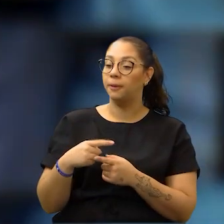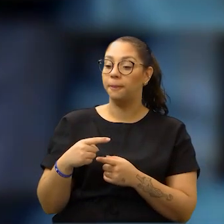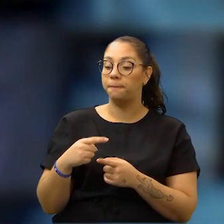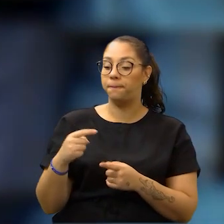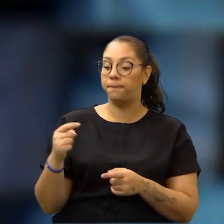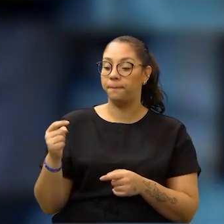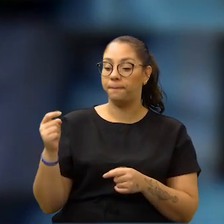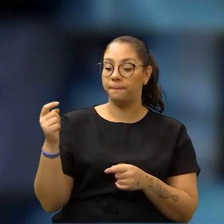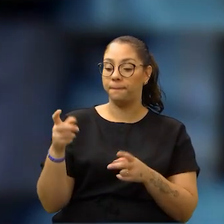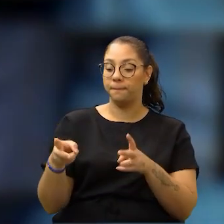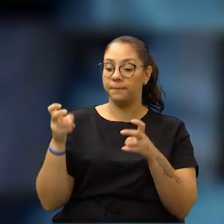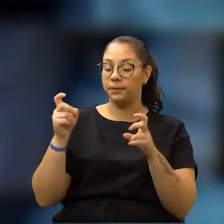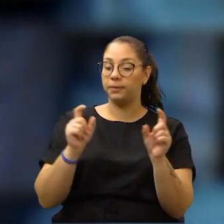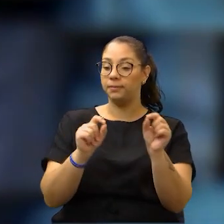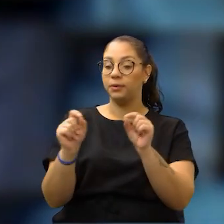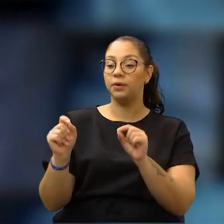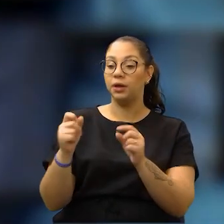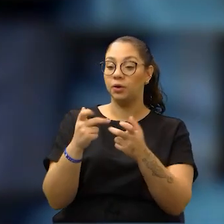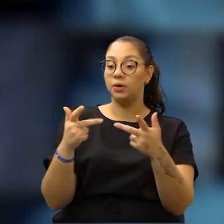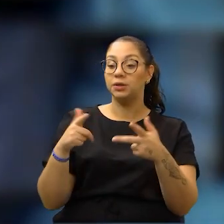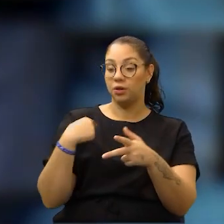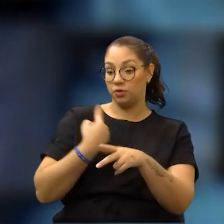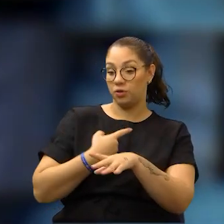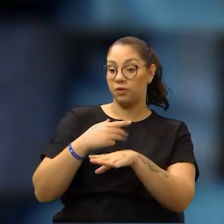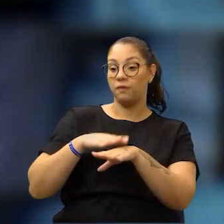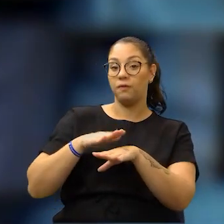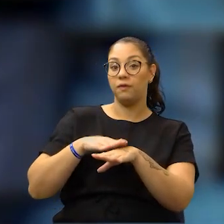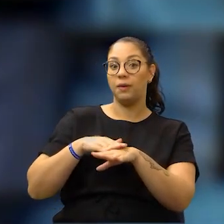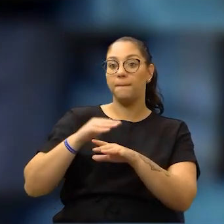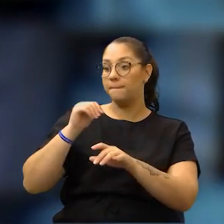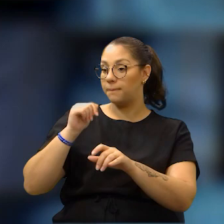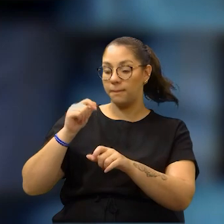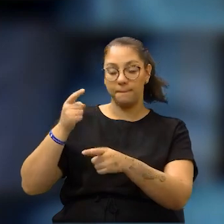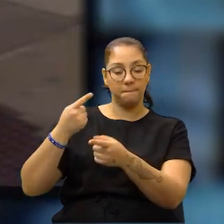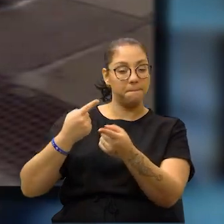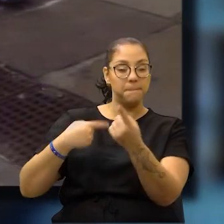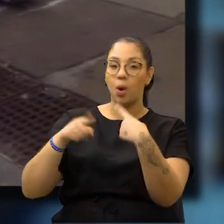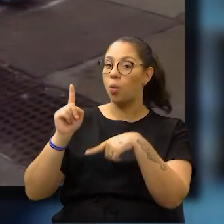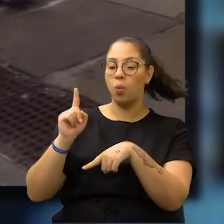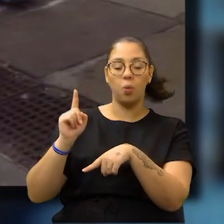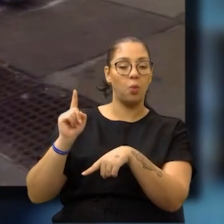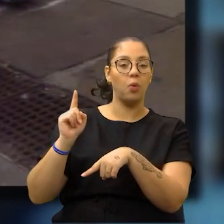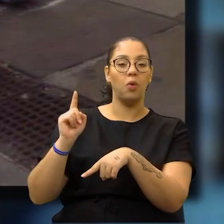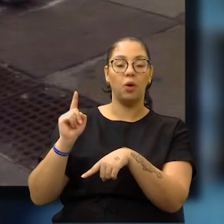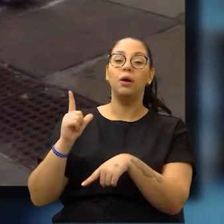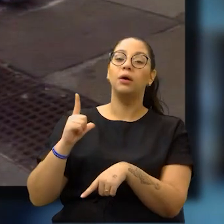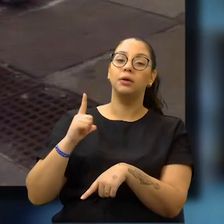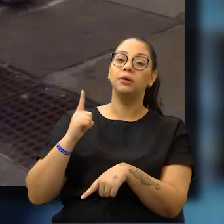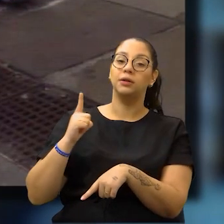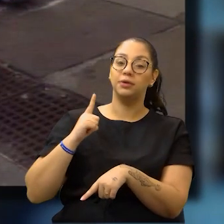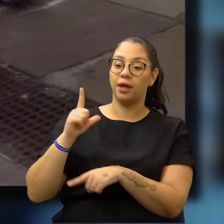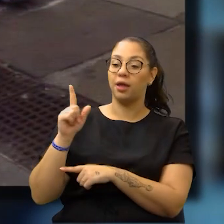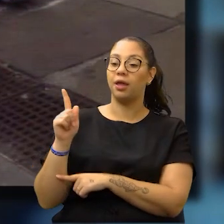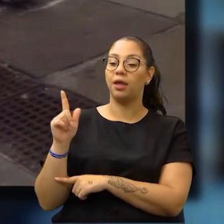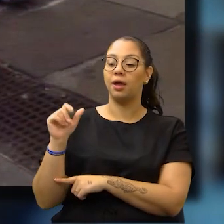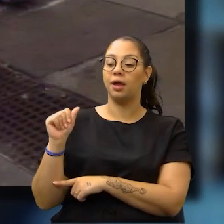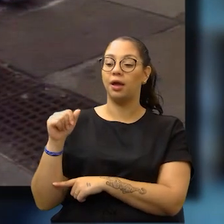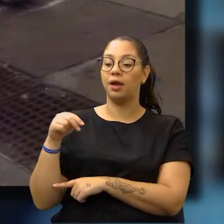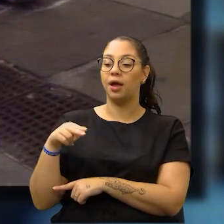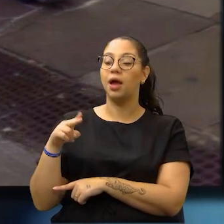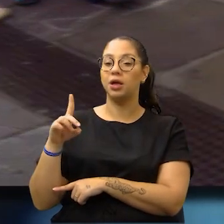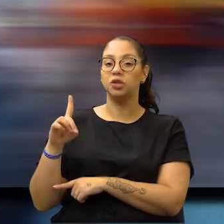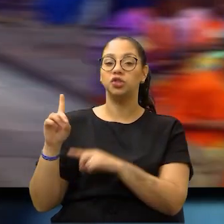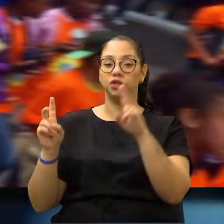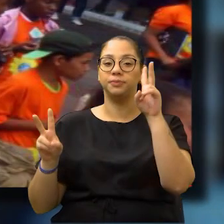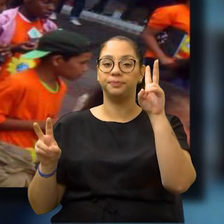que aquilo que a gente faz transforma. Tem aquela fala do Gandhi, né?